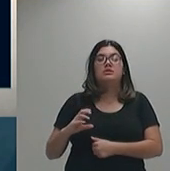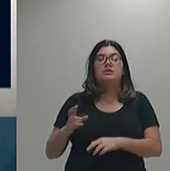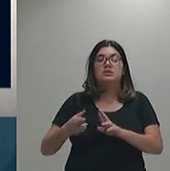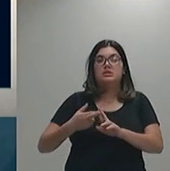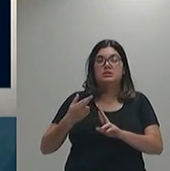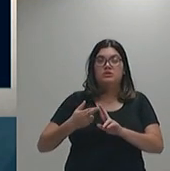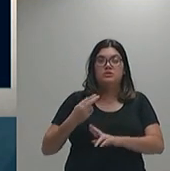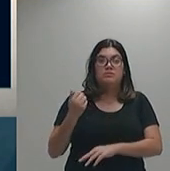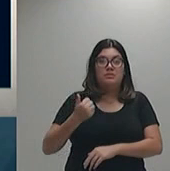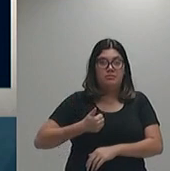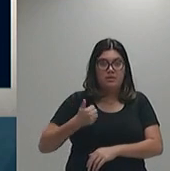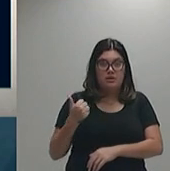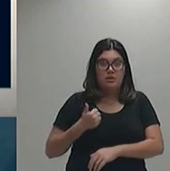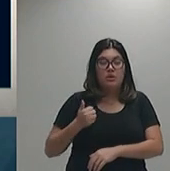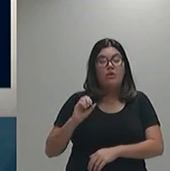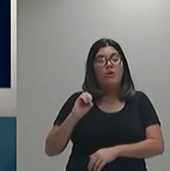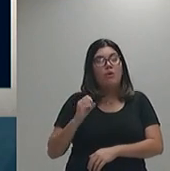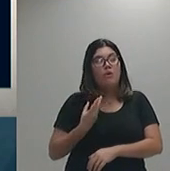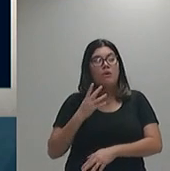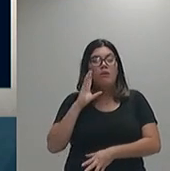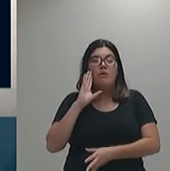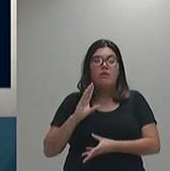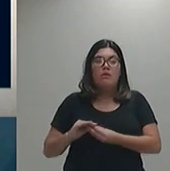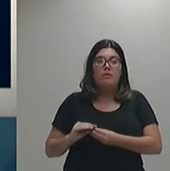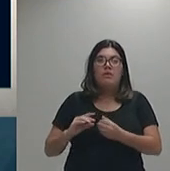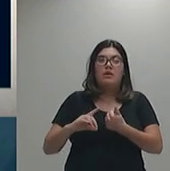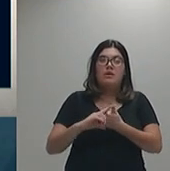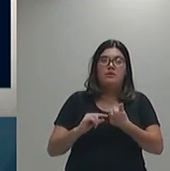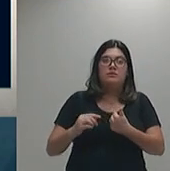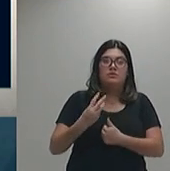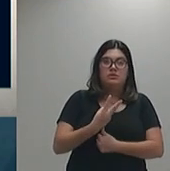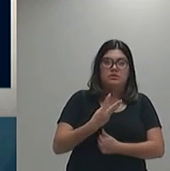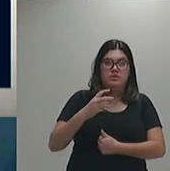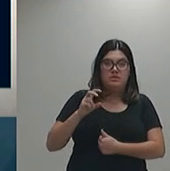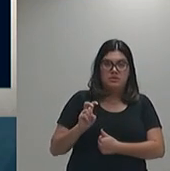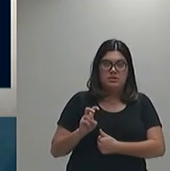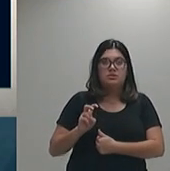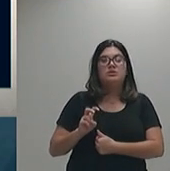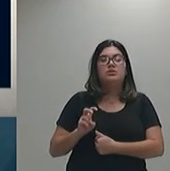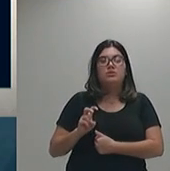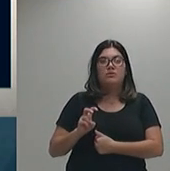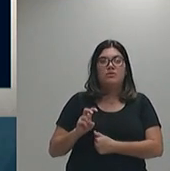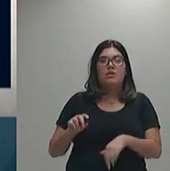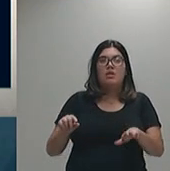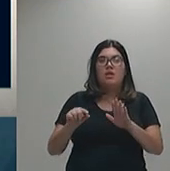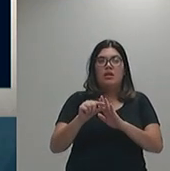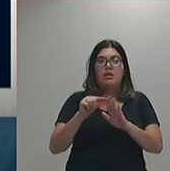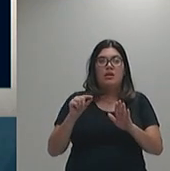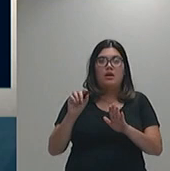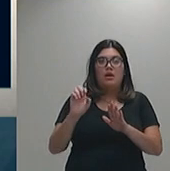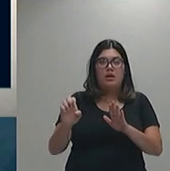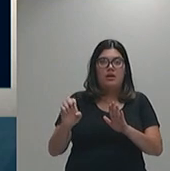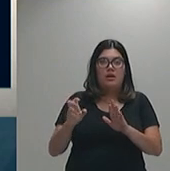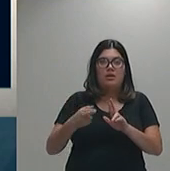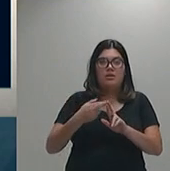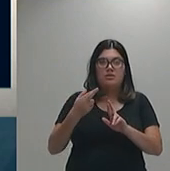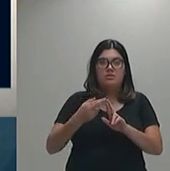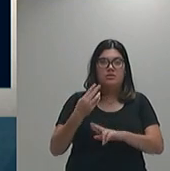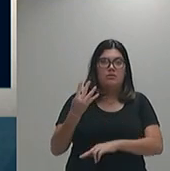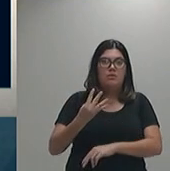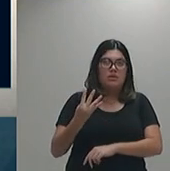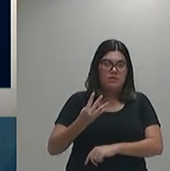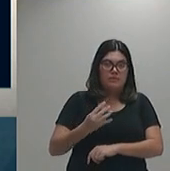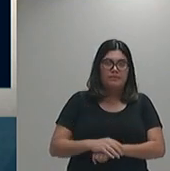hora se considera o Artigo 35 a linha e Inciso 4